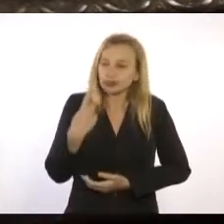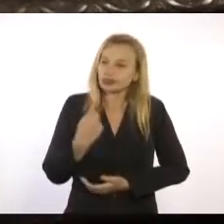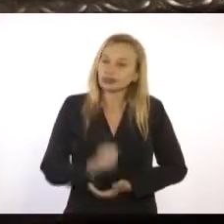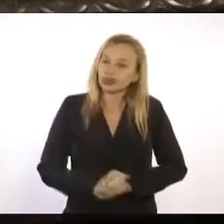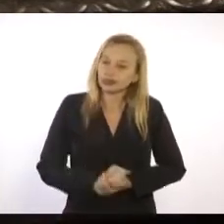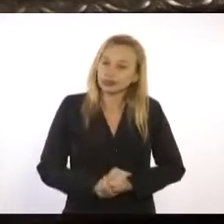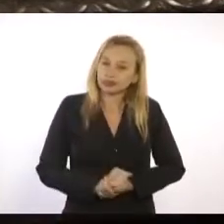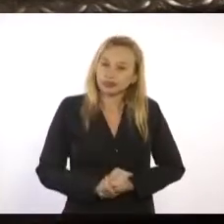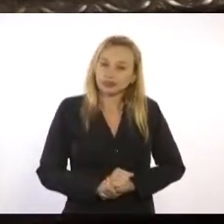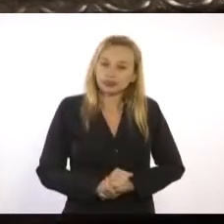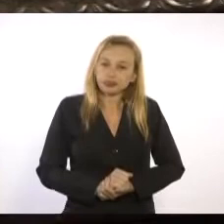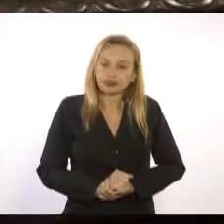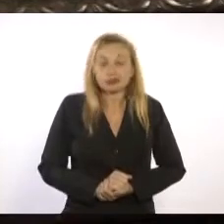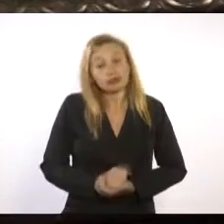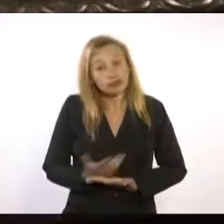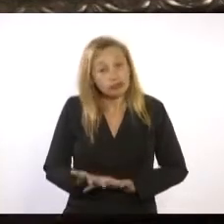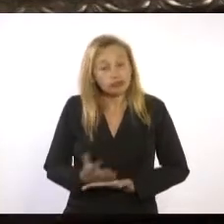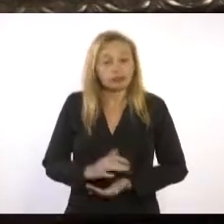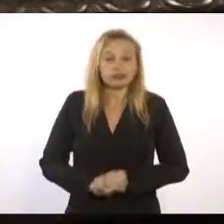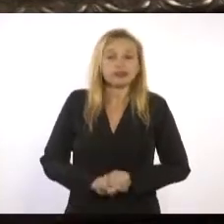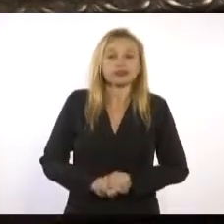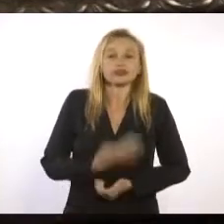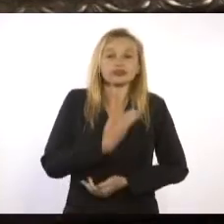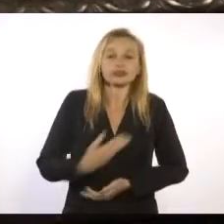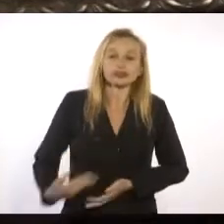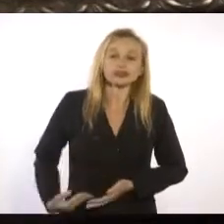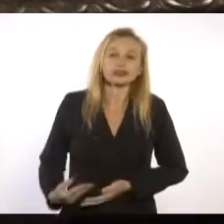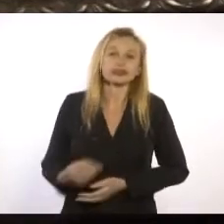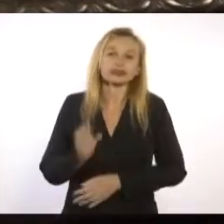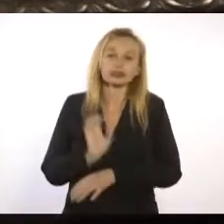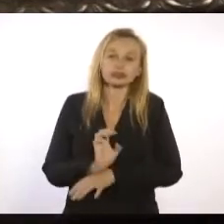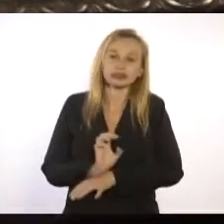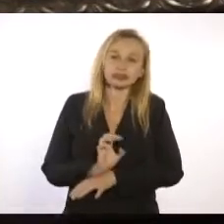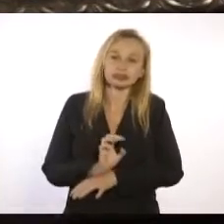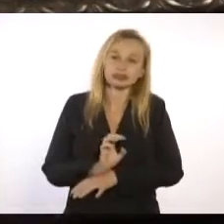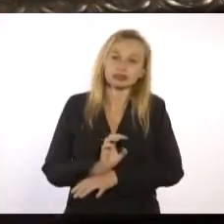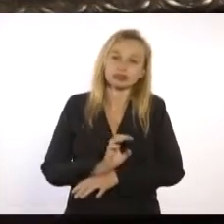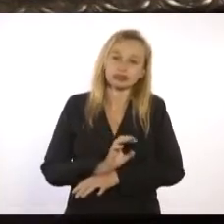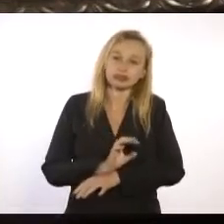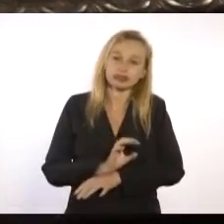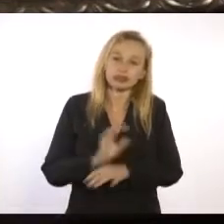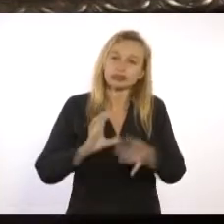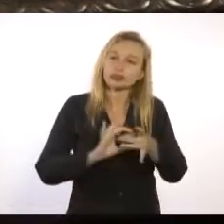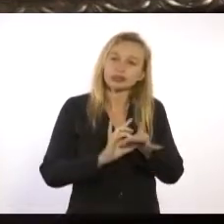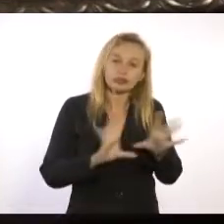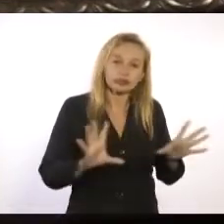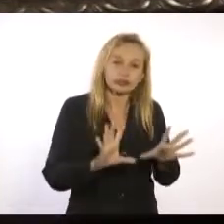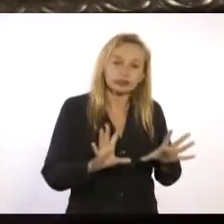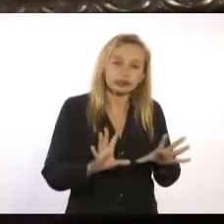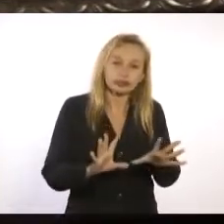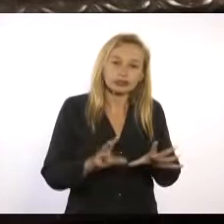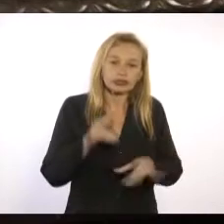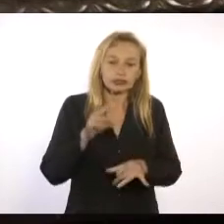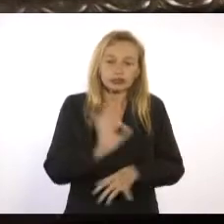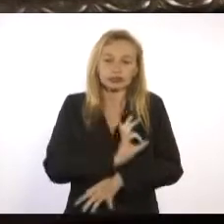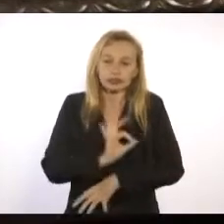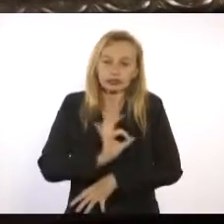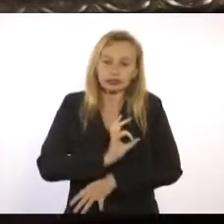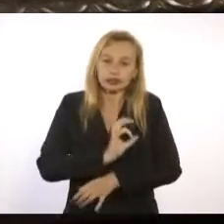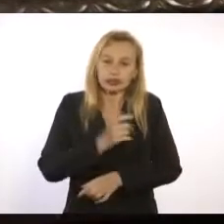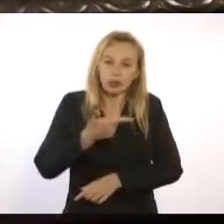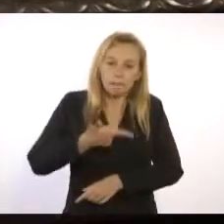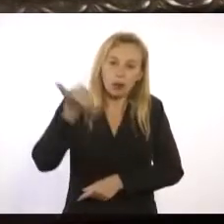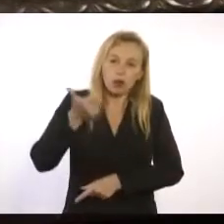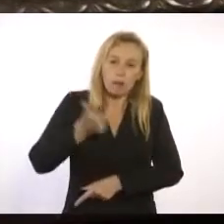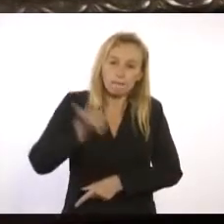estava colocado, porque afinal de contas, o governador do estado deu carta branca para que as forças policiais